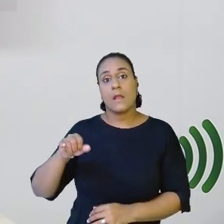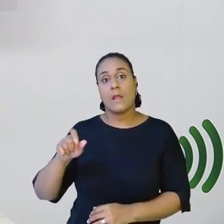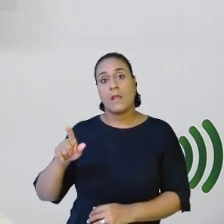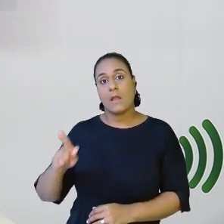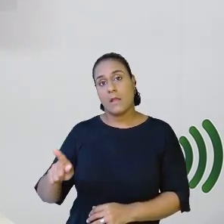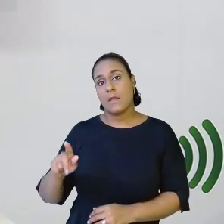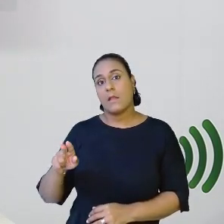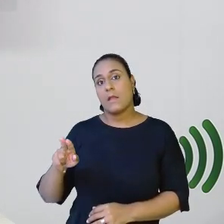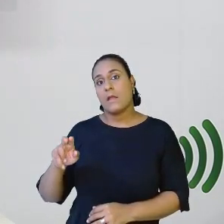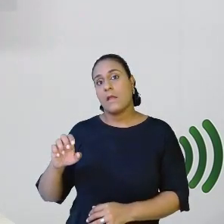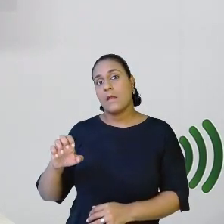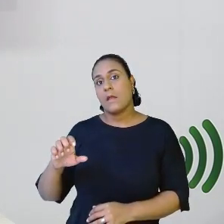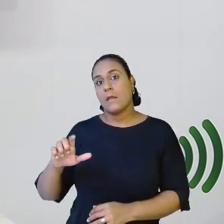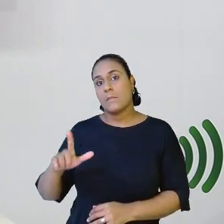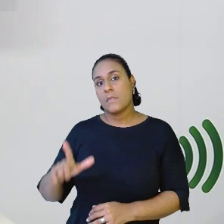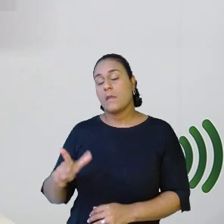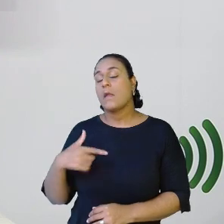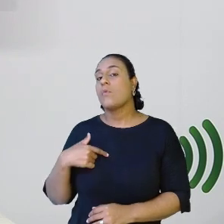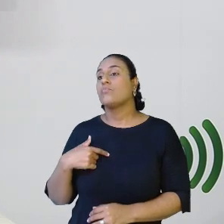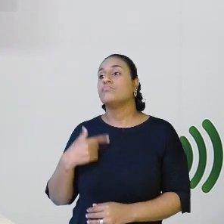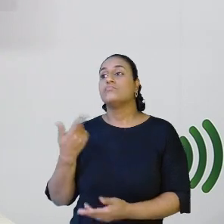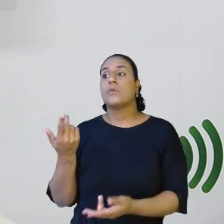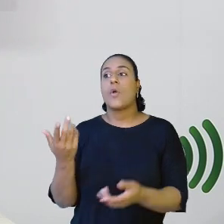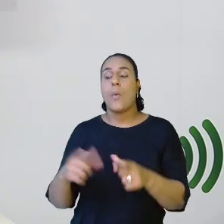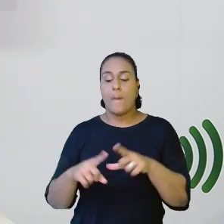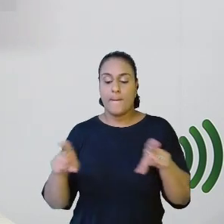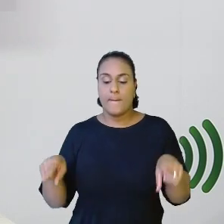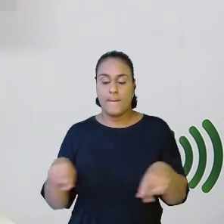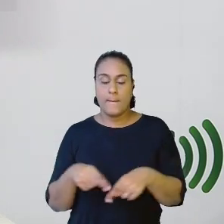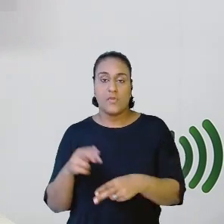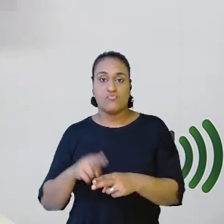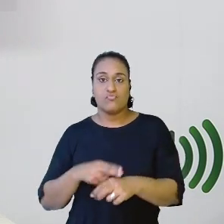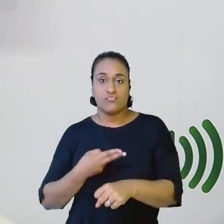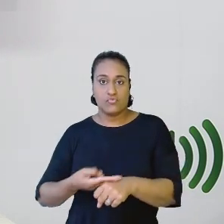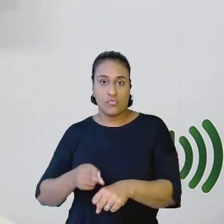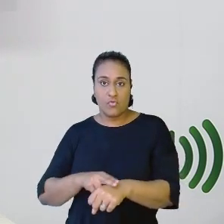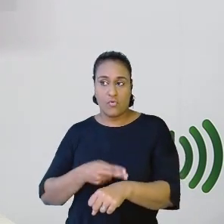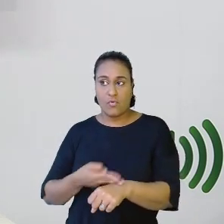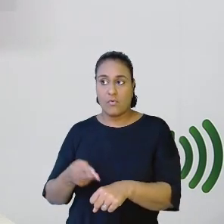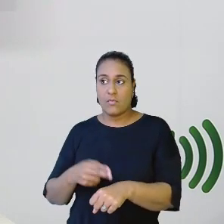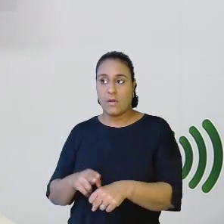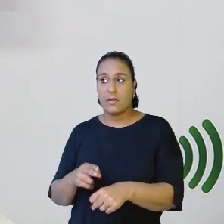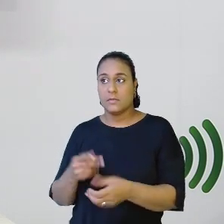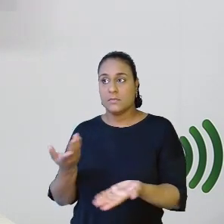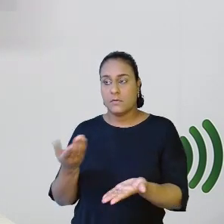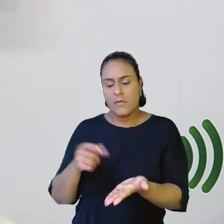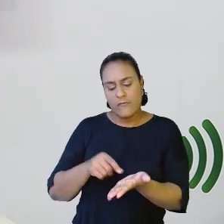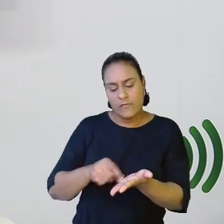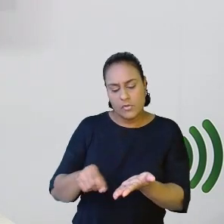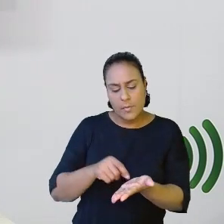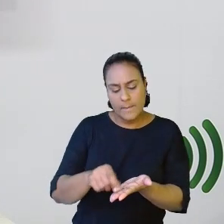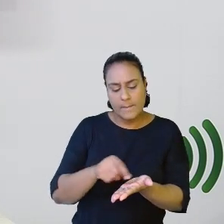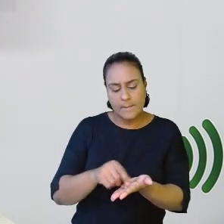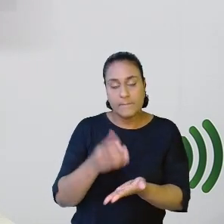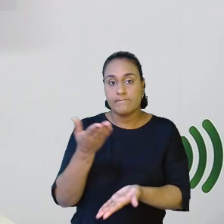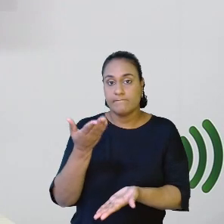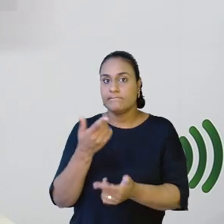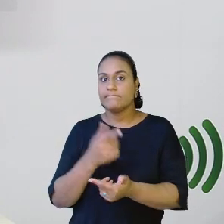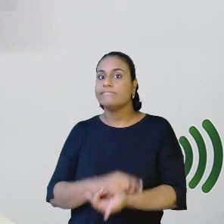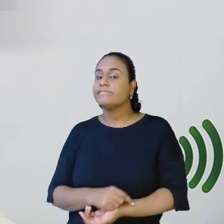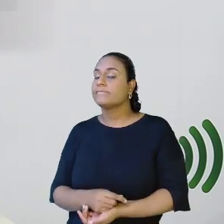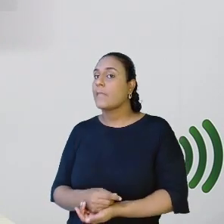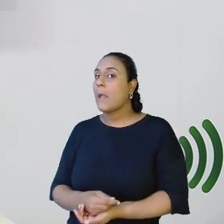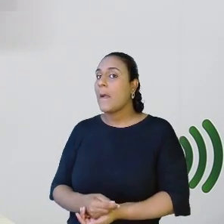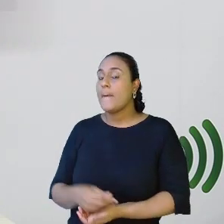e vai dar uma parte para seu irmão. Isso mesmo. Vamos ver a parte que Miguel vai dar para seu irmão?